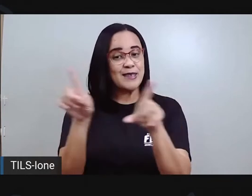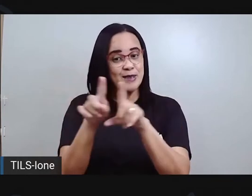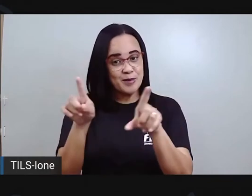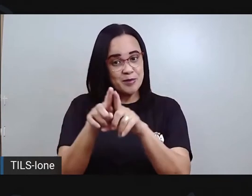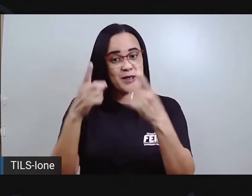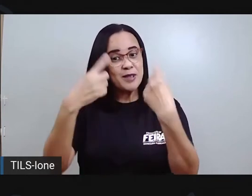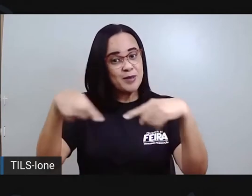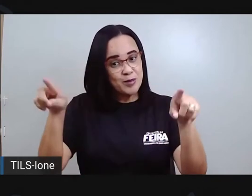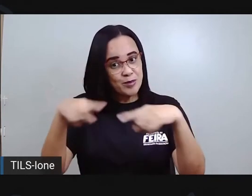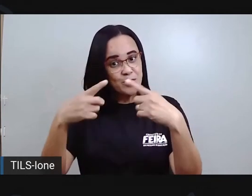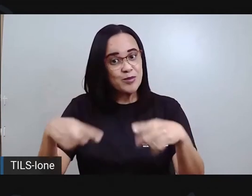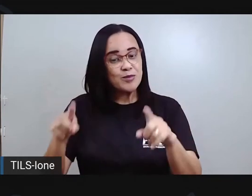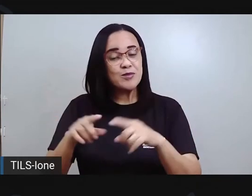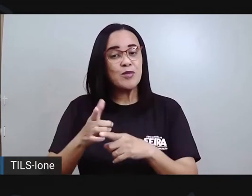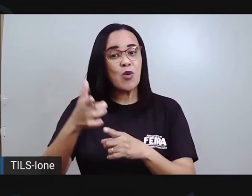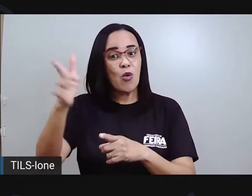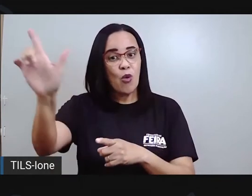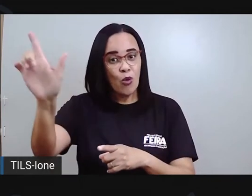que é uma